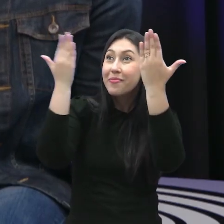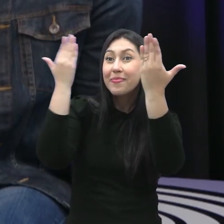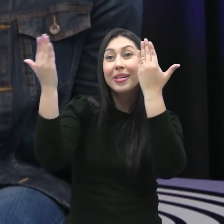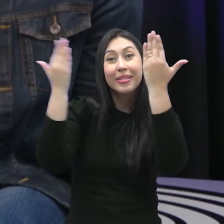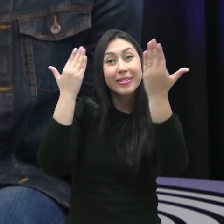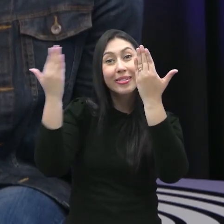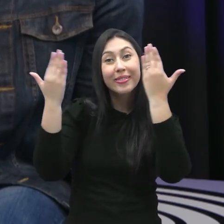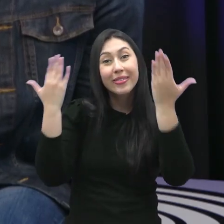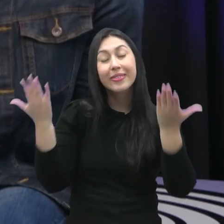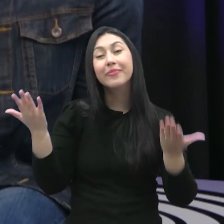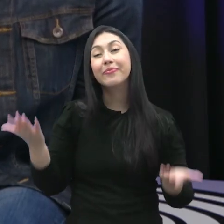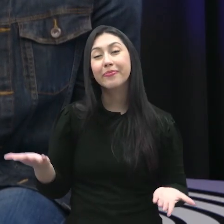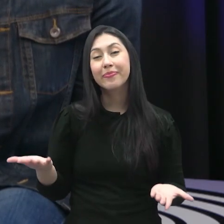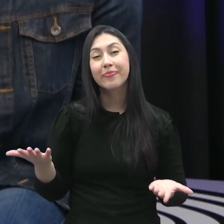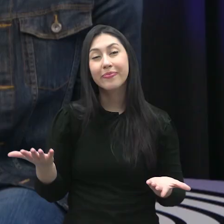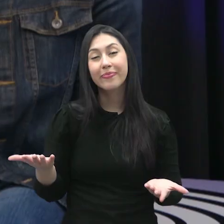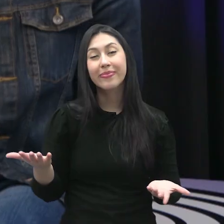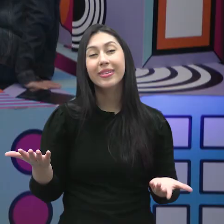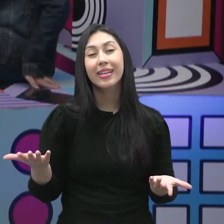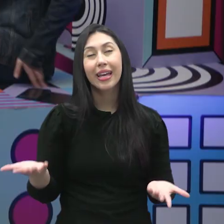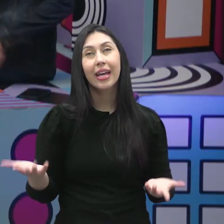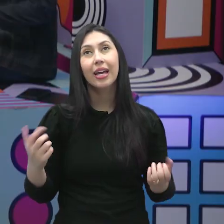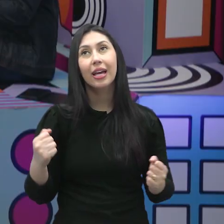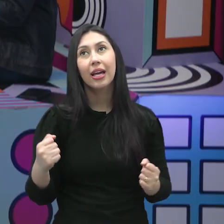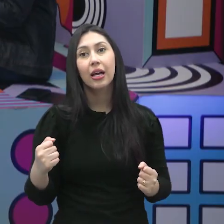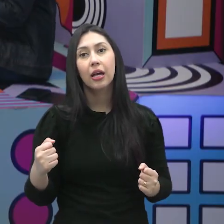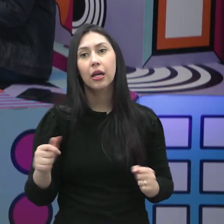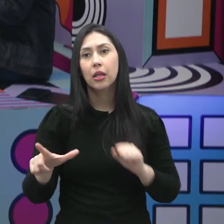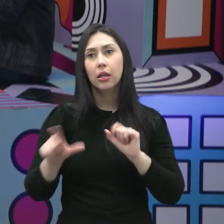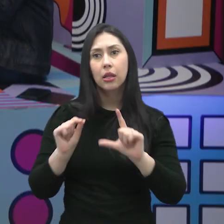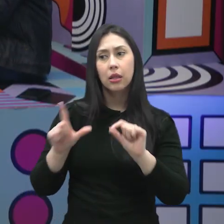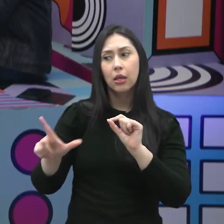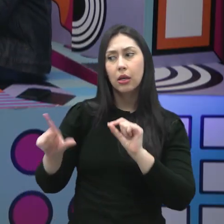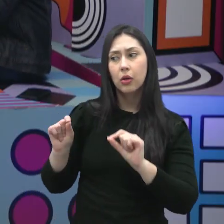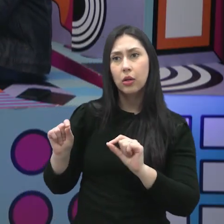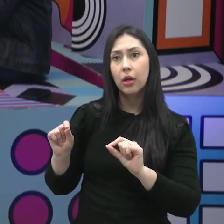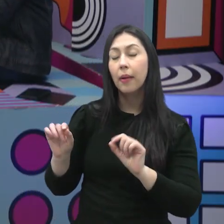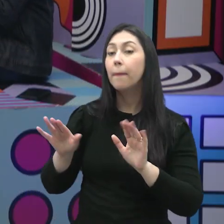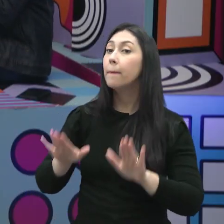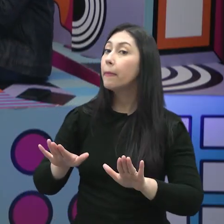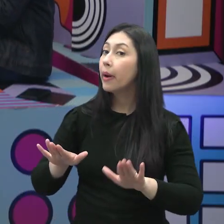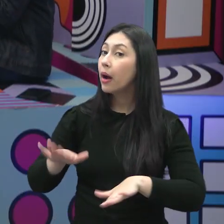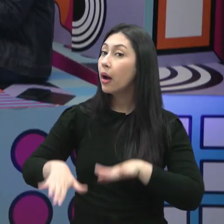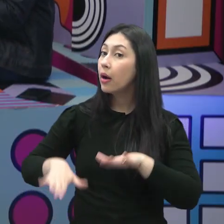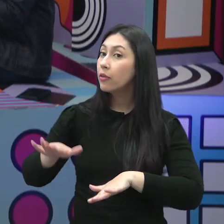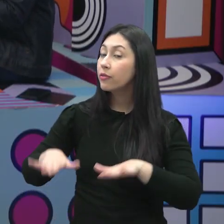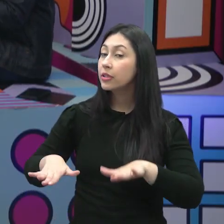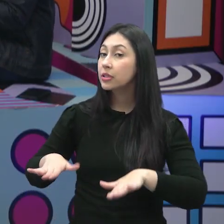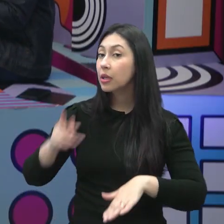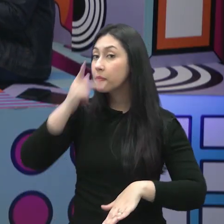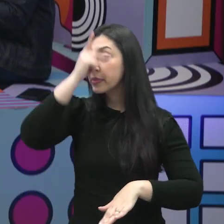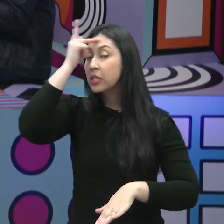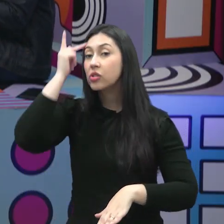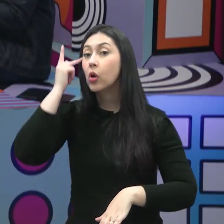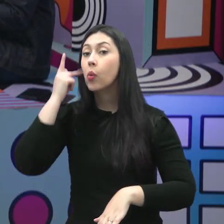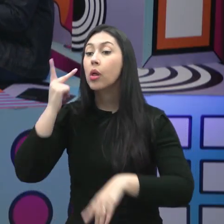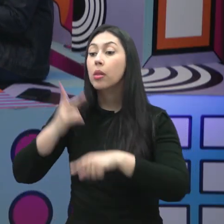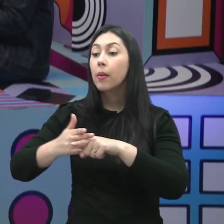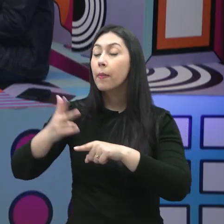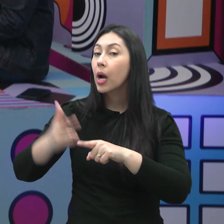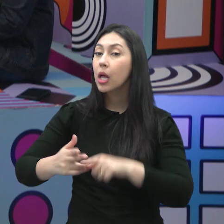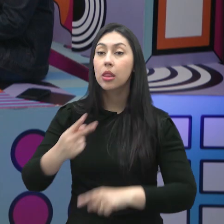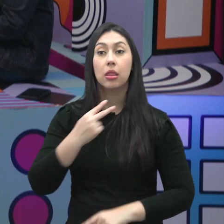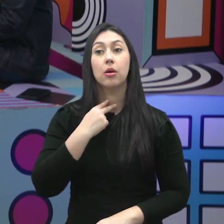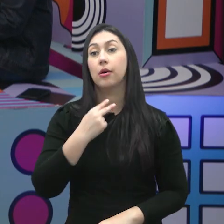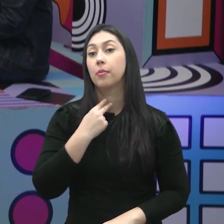esse acompanhamento. Agora, doutora, a gente está falando de fatores de escolha. Existem também fatores que impossibilitam o homem, por